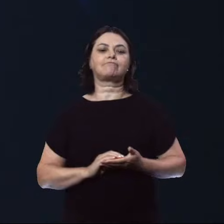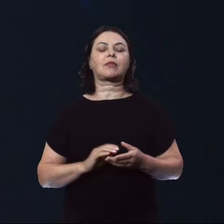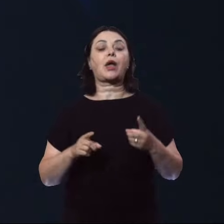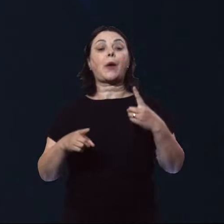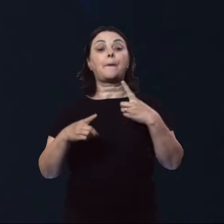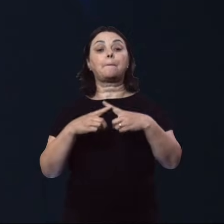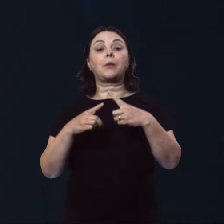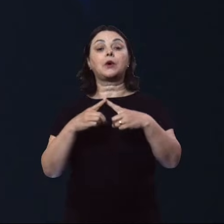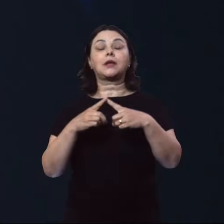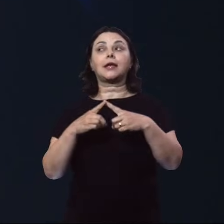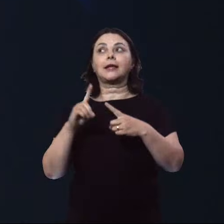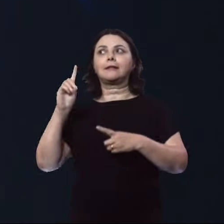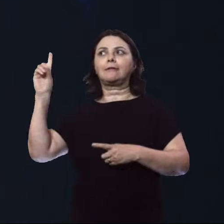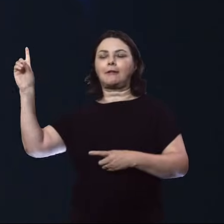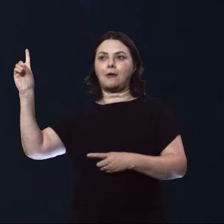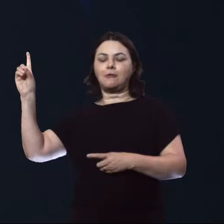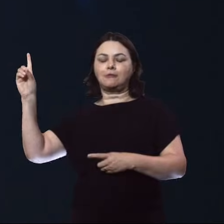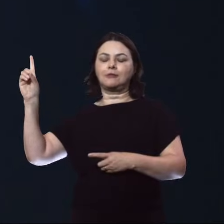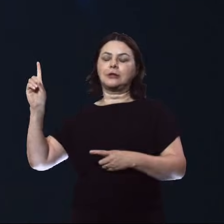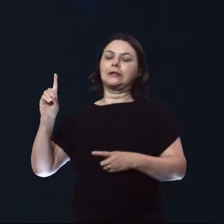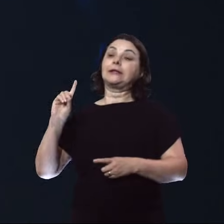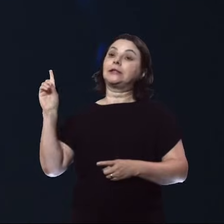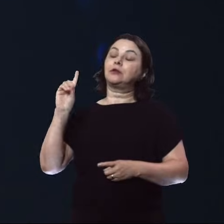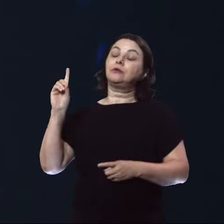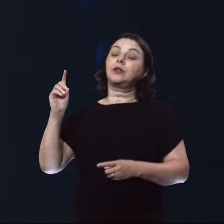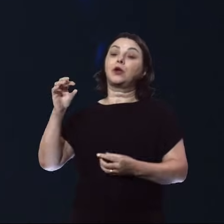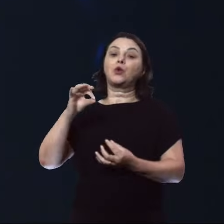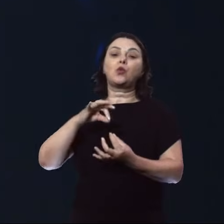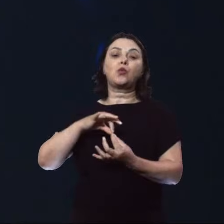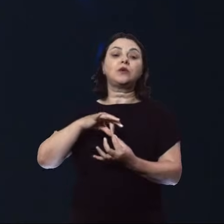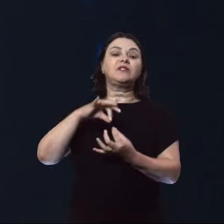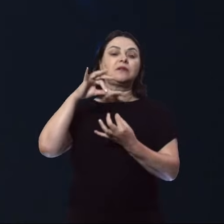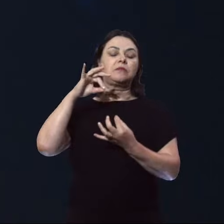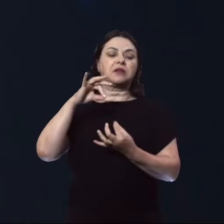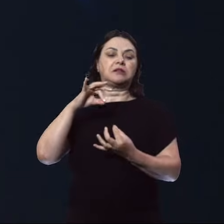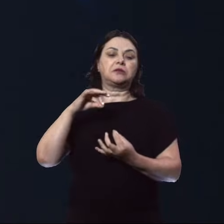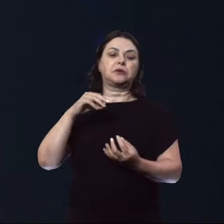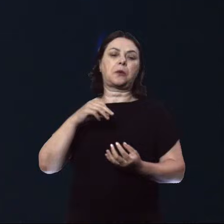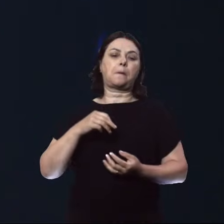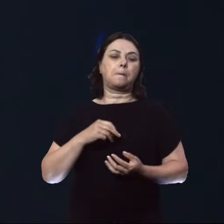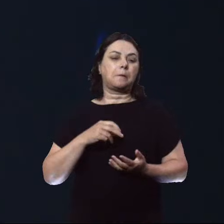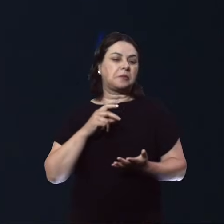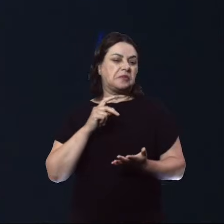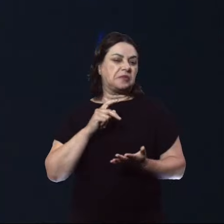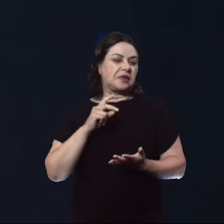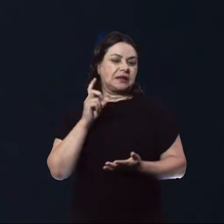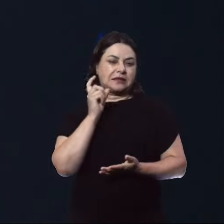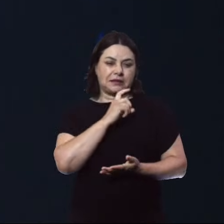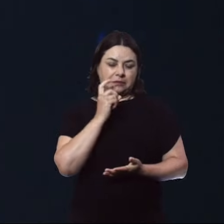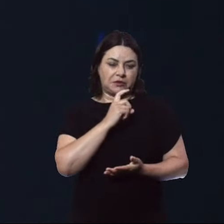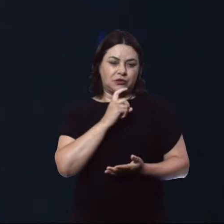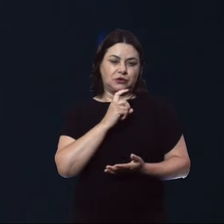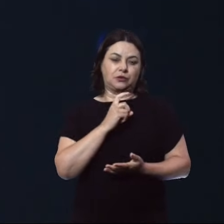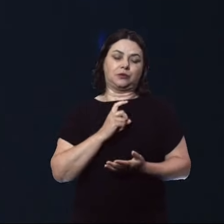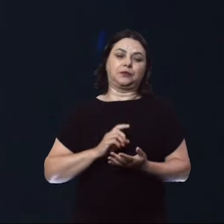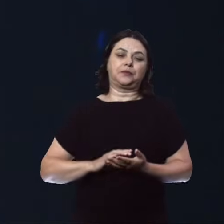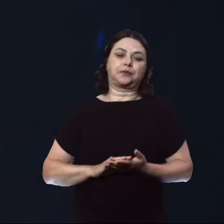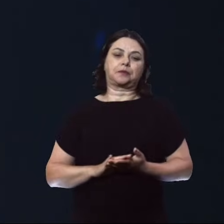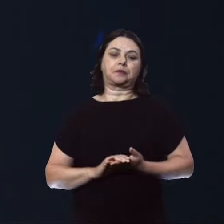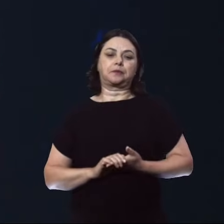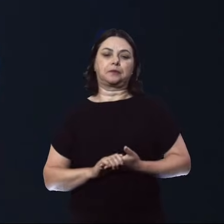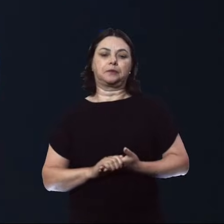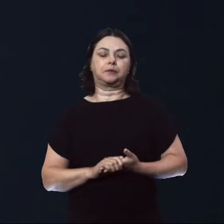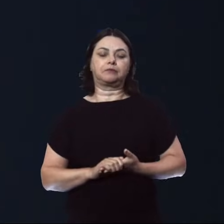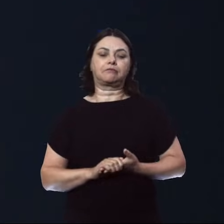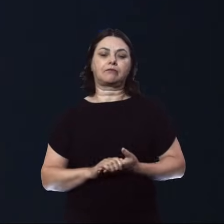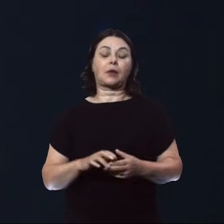Porque Deus não nos deu espírito de covardia, mas de poder, de amor e de moderação. Portanto, não